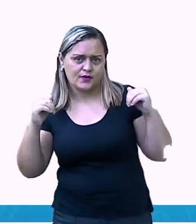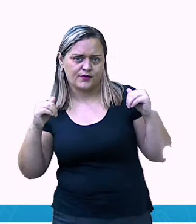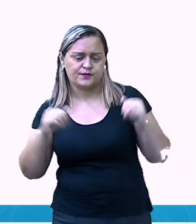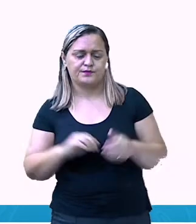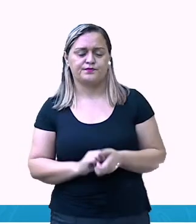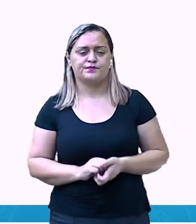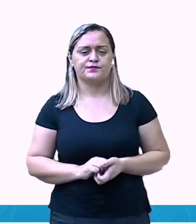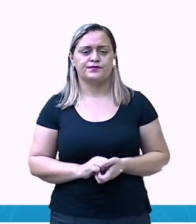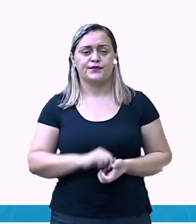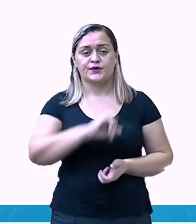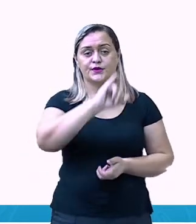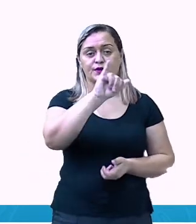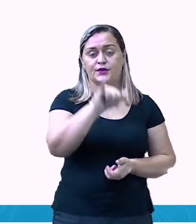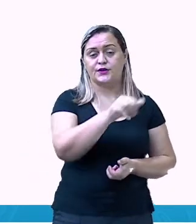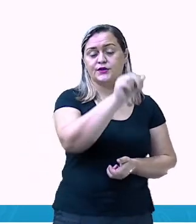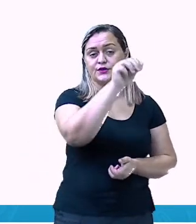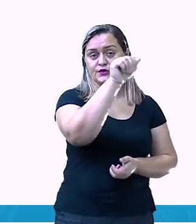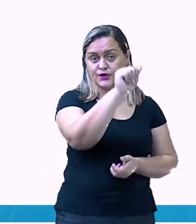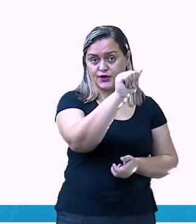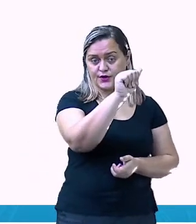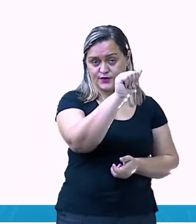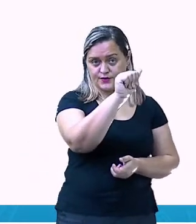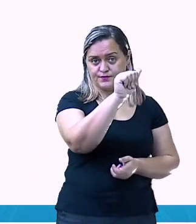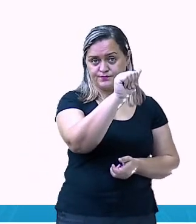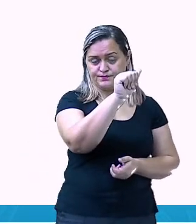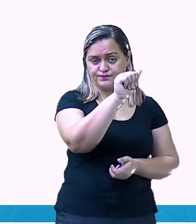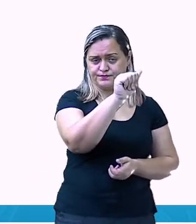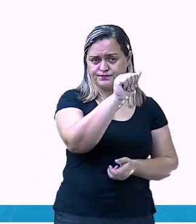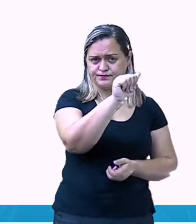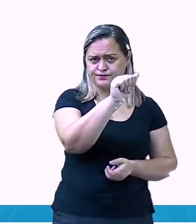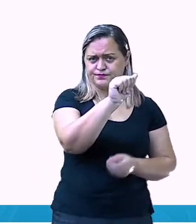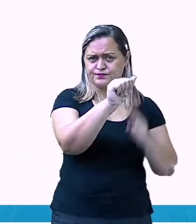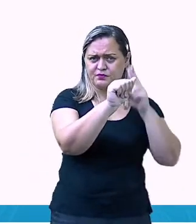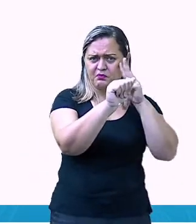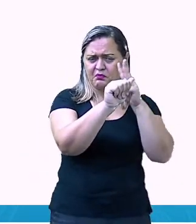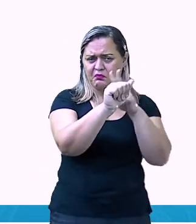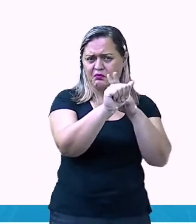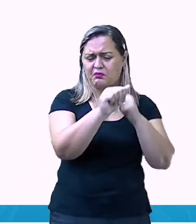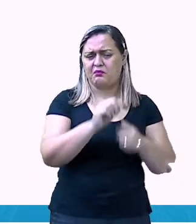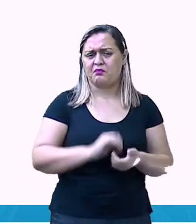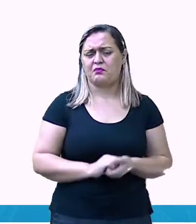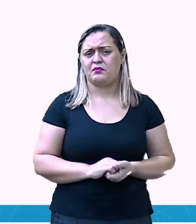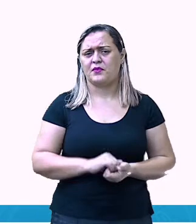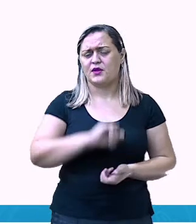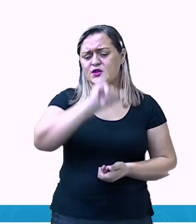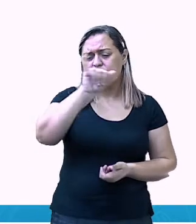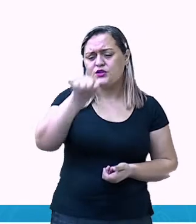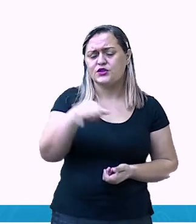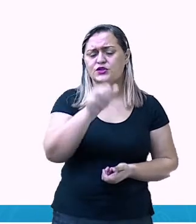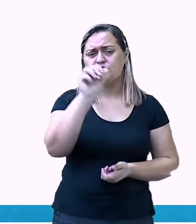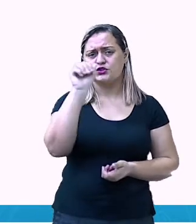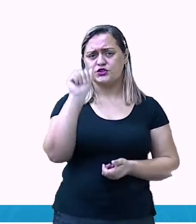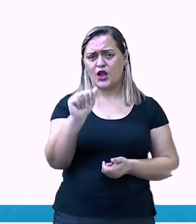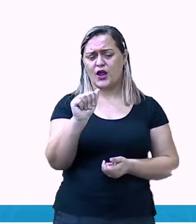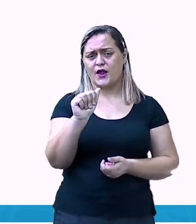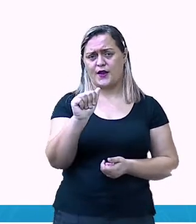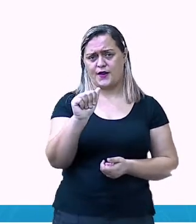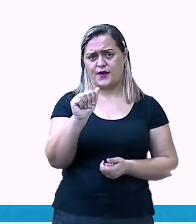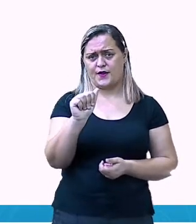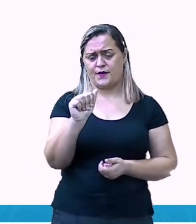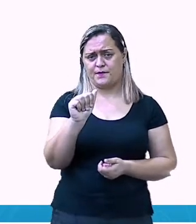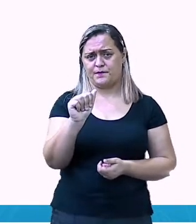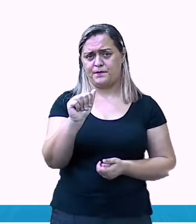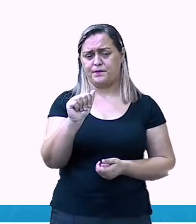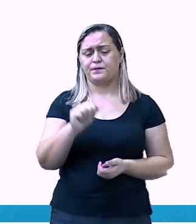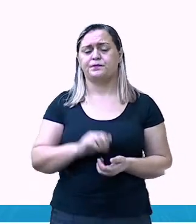lá. Vamos lá na primeira sílaba, no já. O já, olha o som que a minha boca está fazendo, ó,